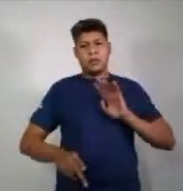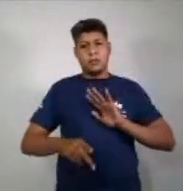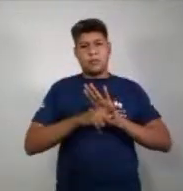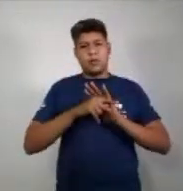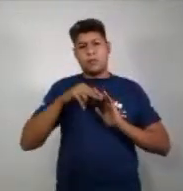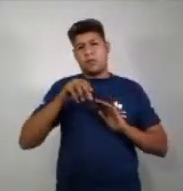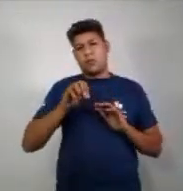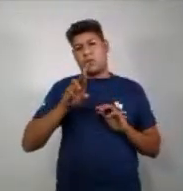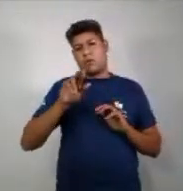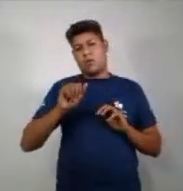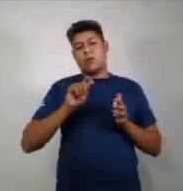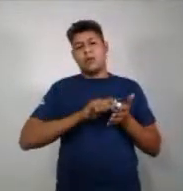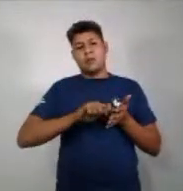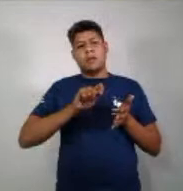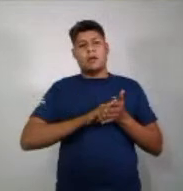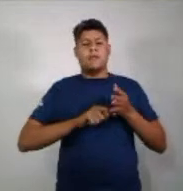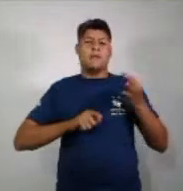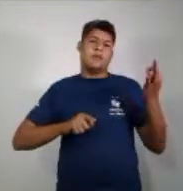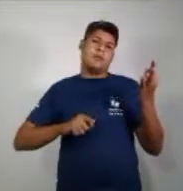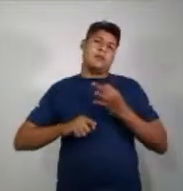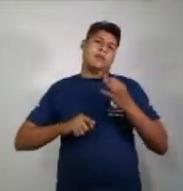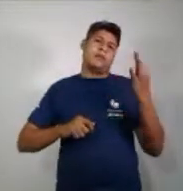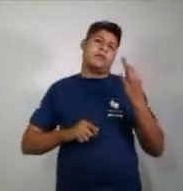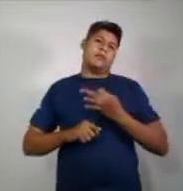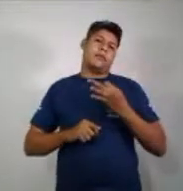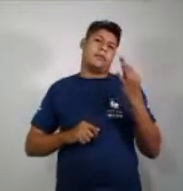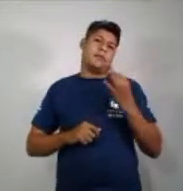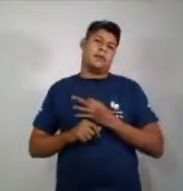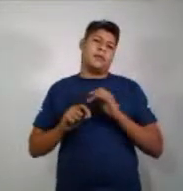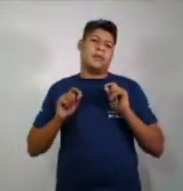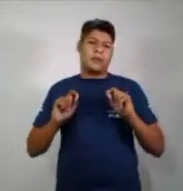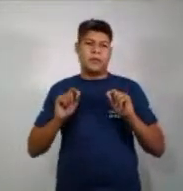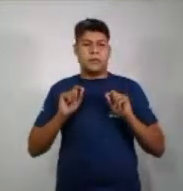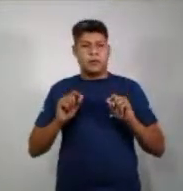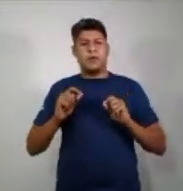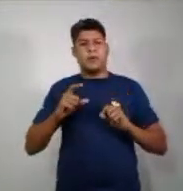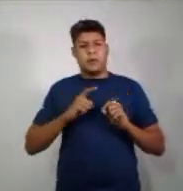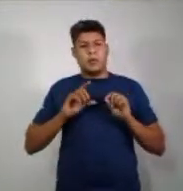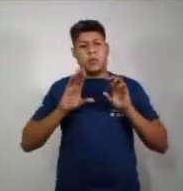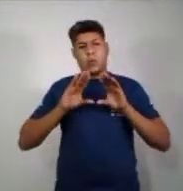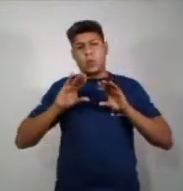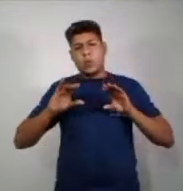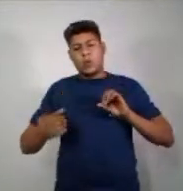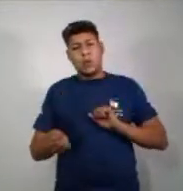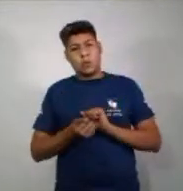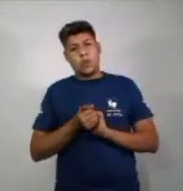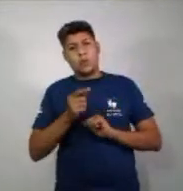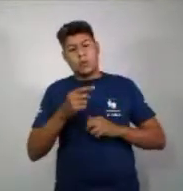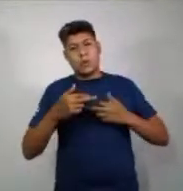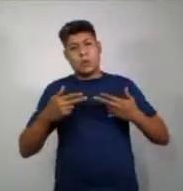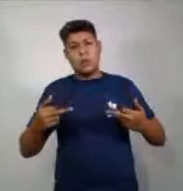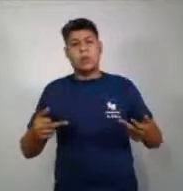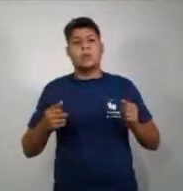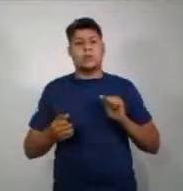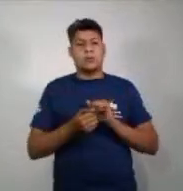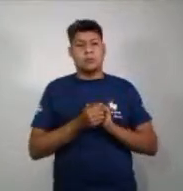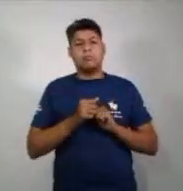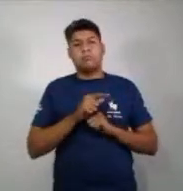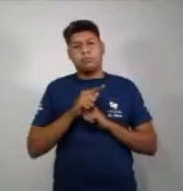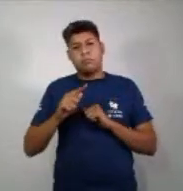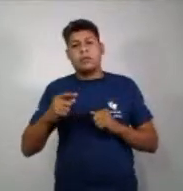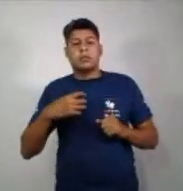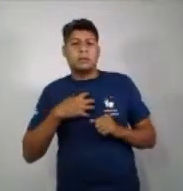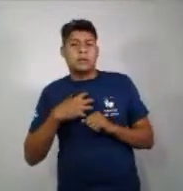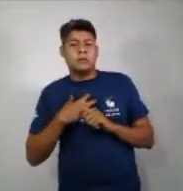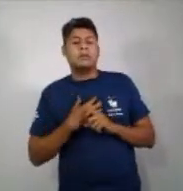escreve lindamente. A Nora escreve, parece que ela está, sabe, no sofá do seu lado contando as coisas para você. Ela tem um estilo realmente